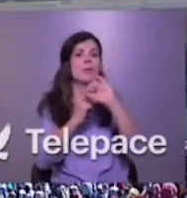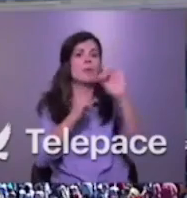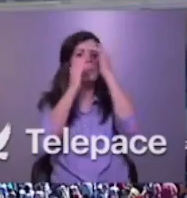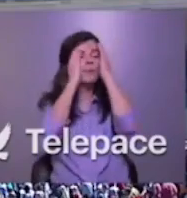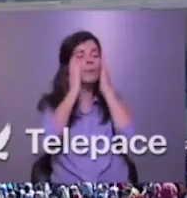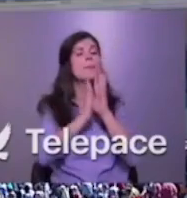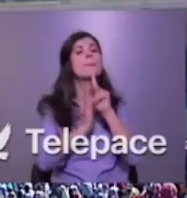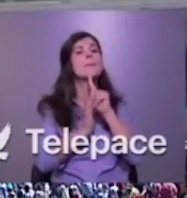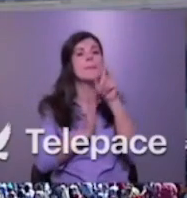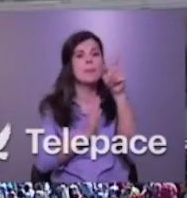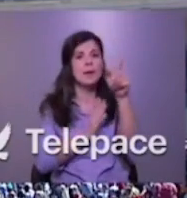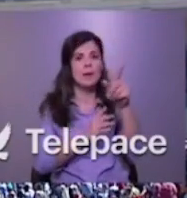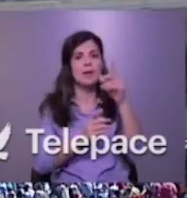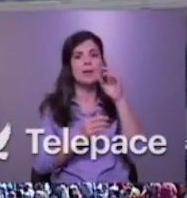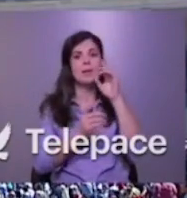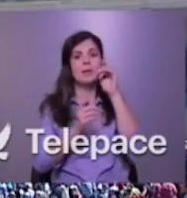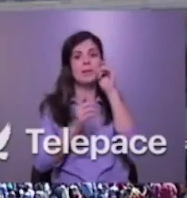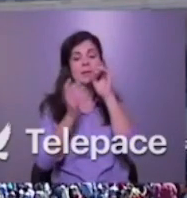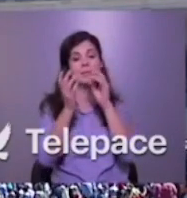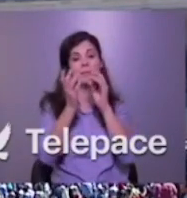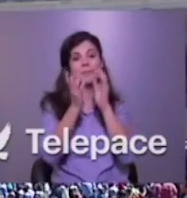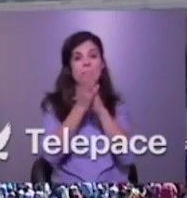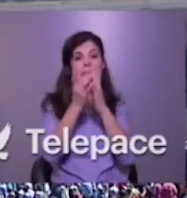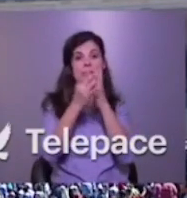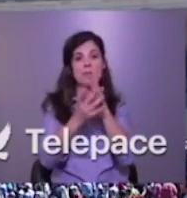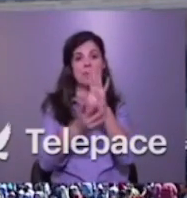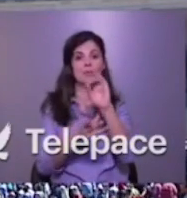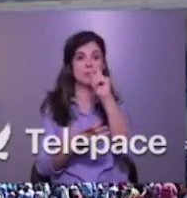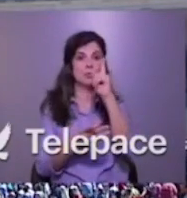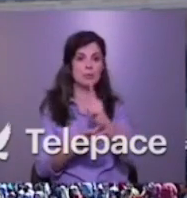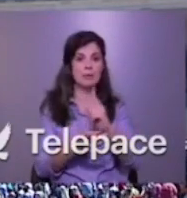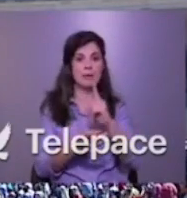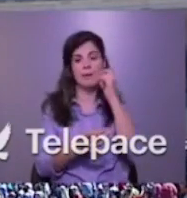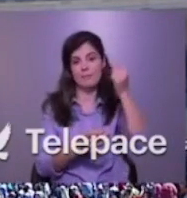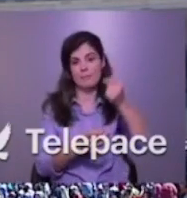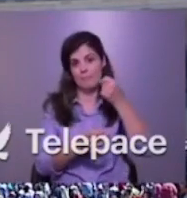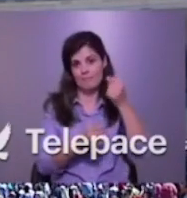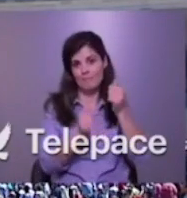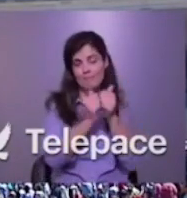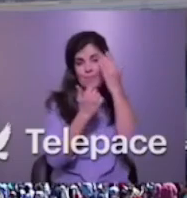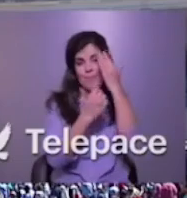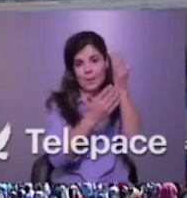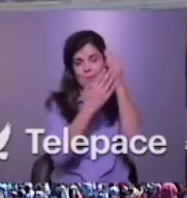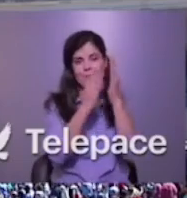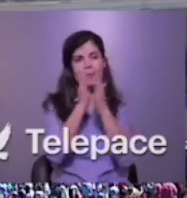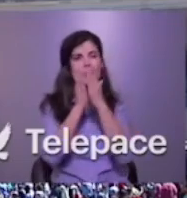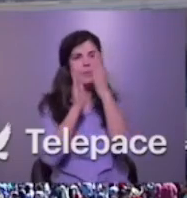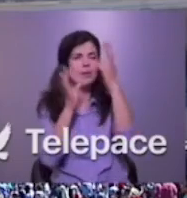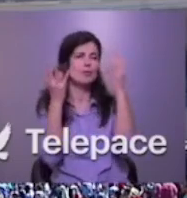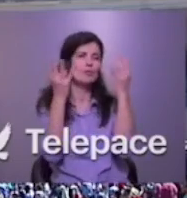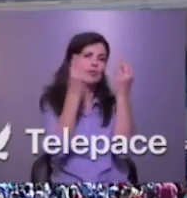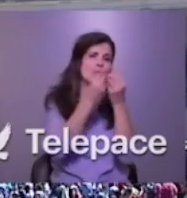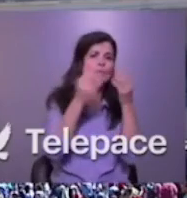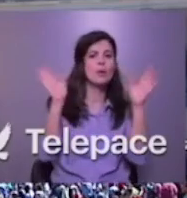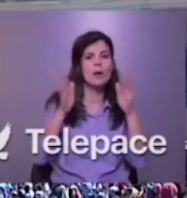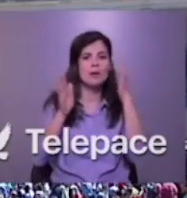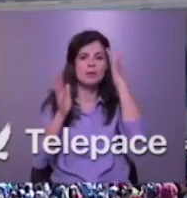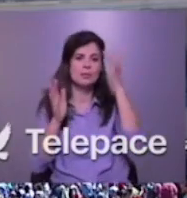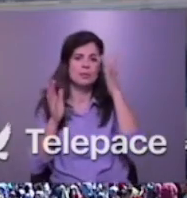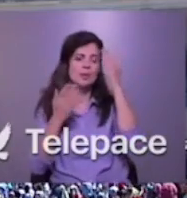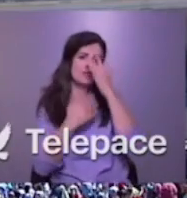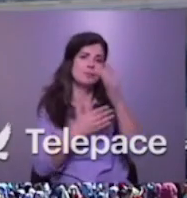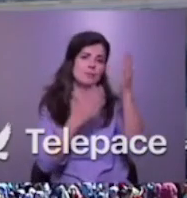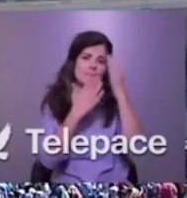Mãe. Bendito São José, seu castíssimo esposo. Bendito Deus nos seus anjos e nos seus